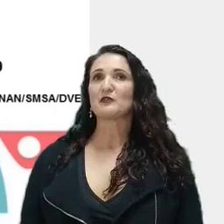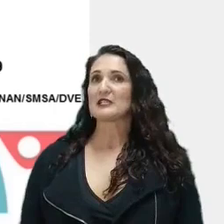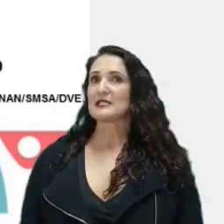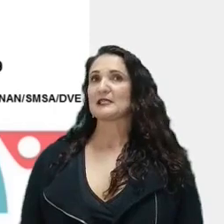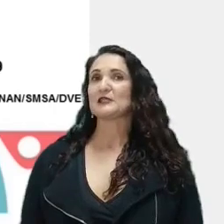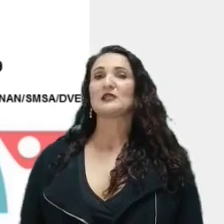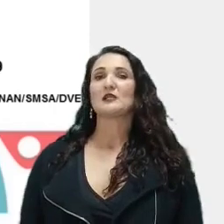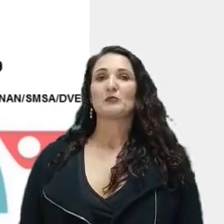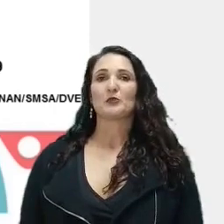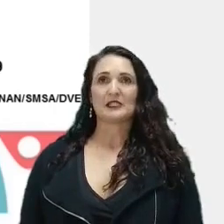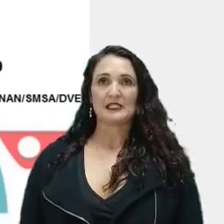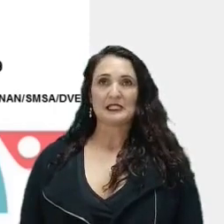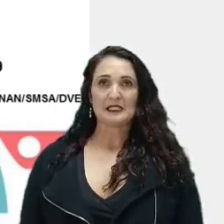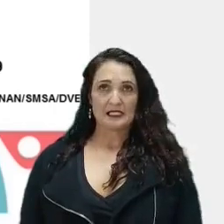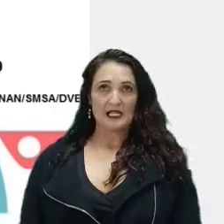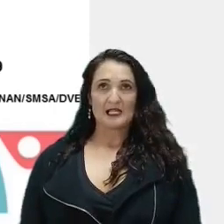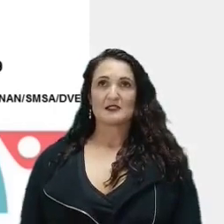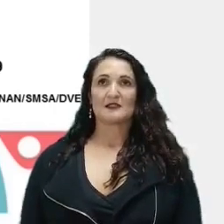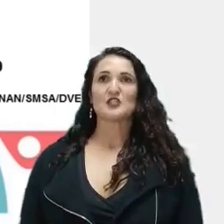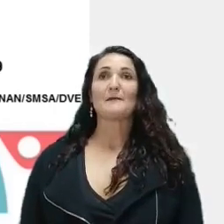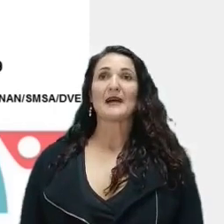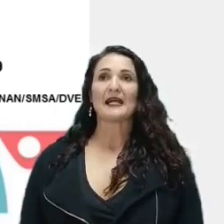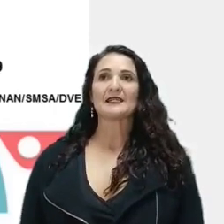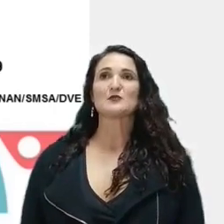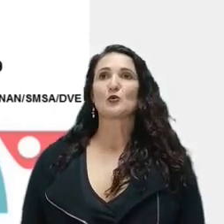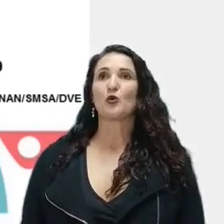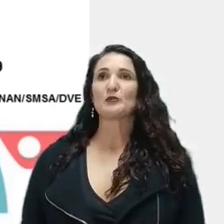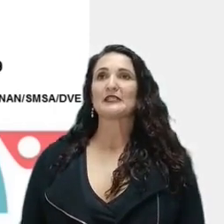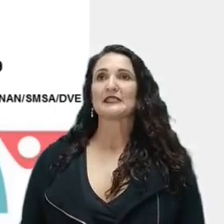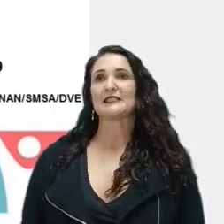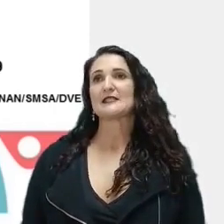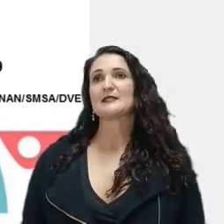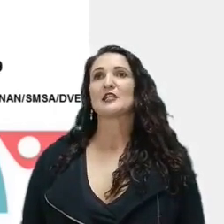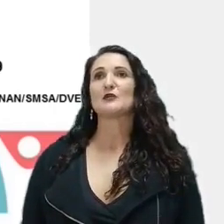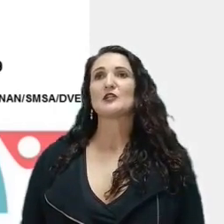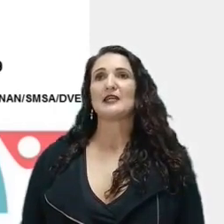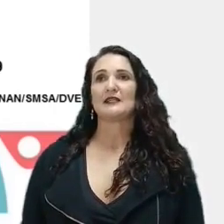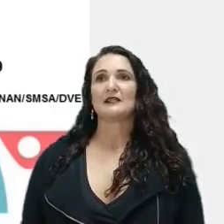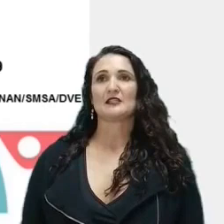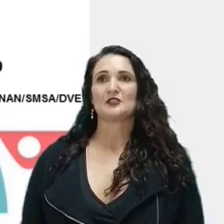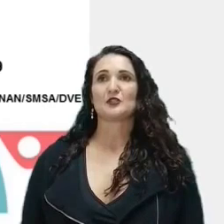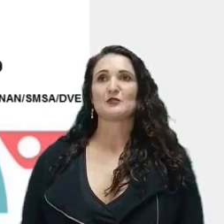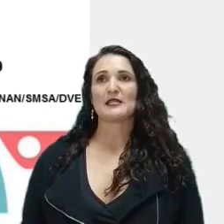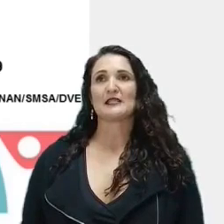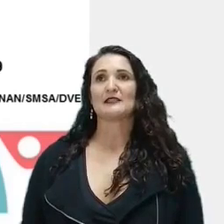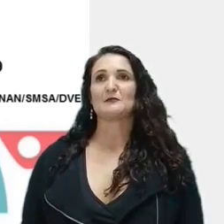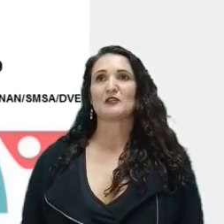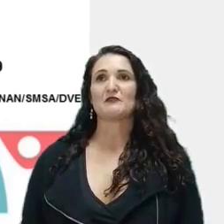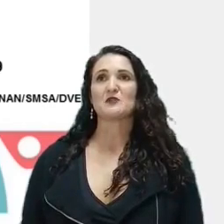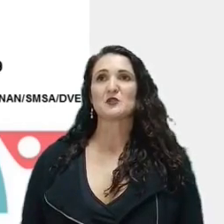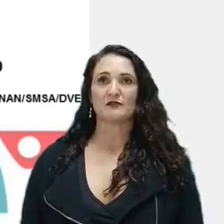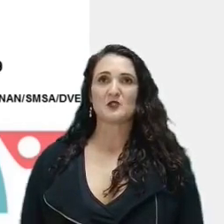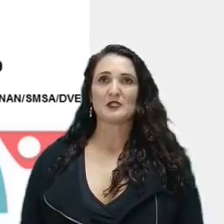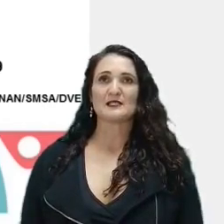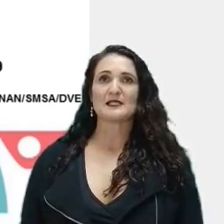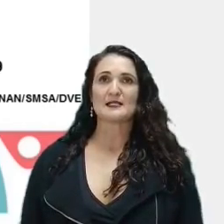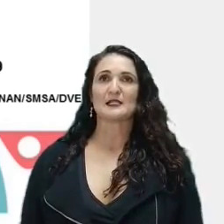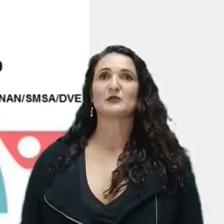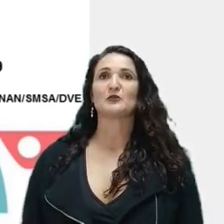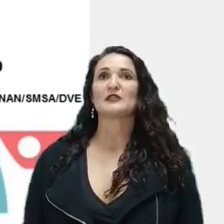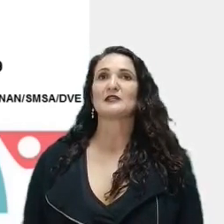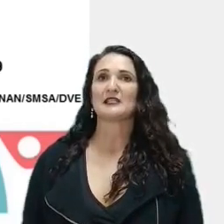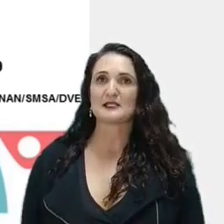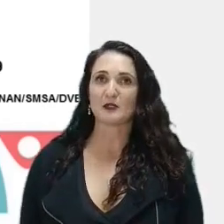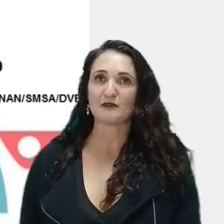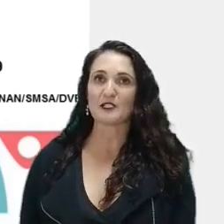fácil identificação, porque deixa marcas no corpo da criança, então a gente consegue ter maior